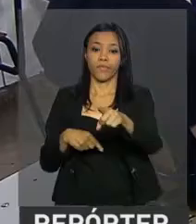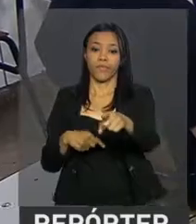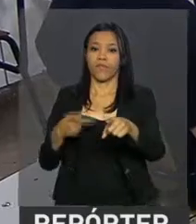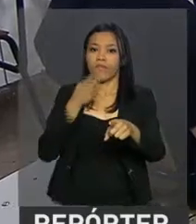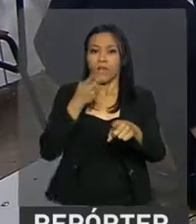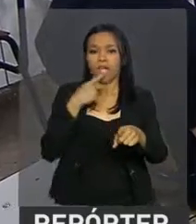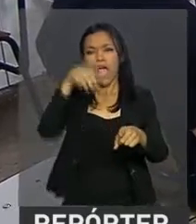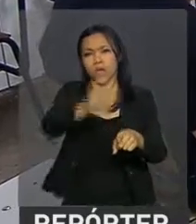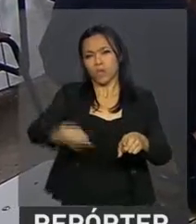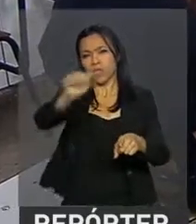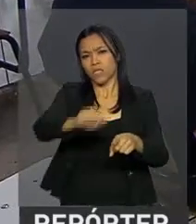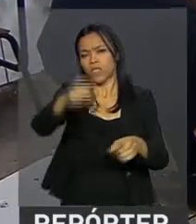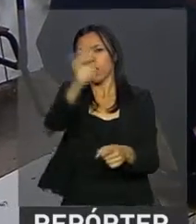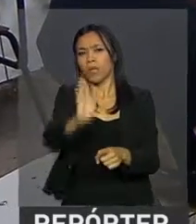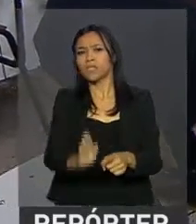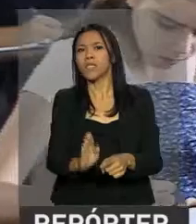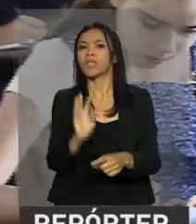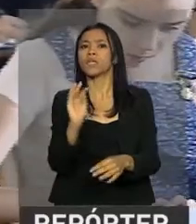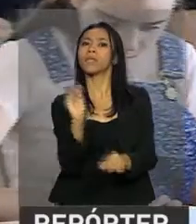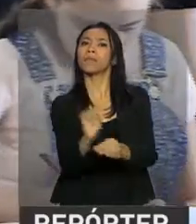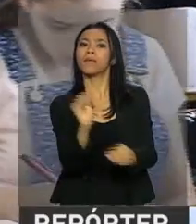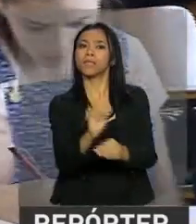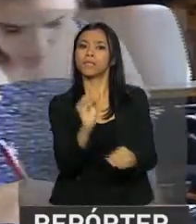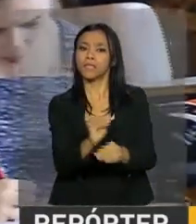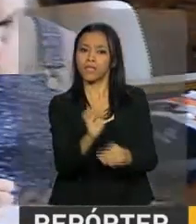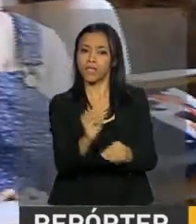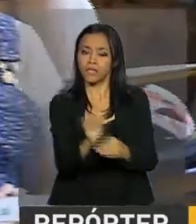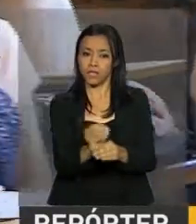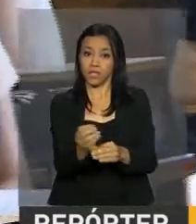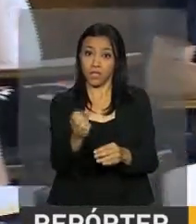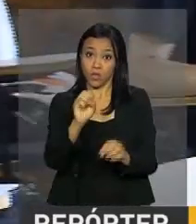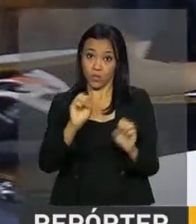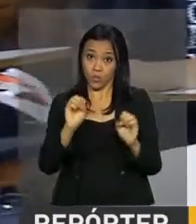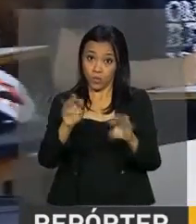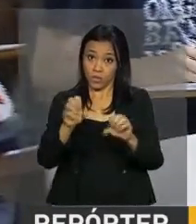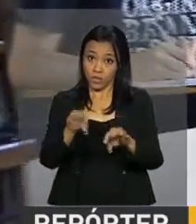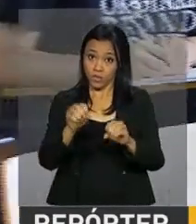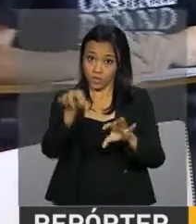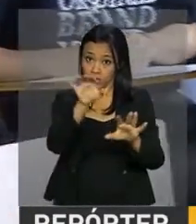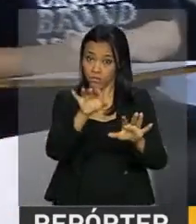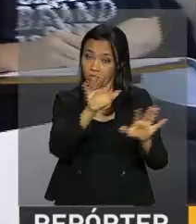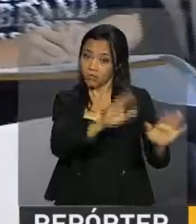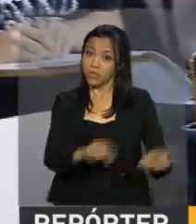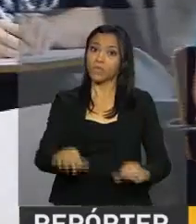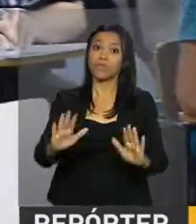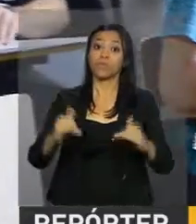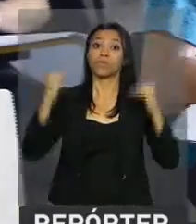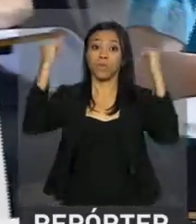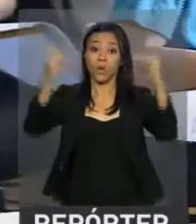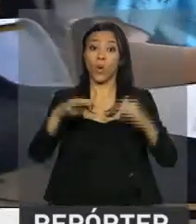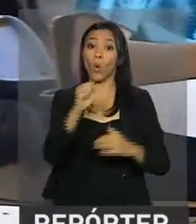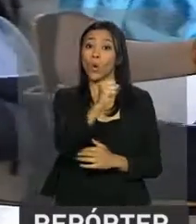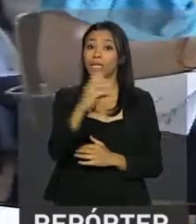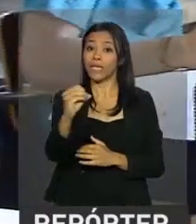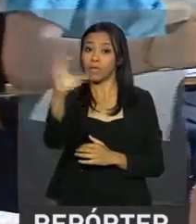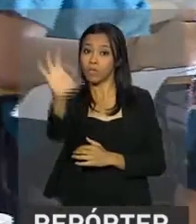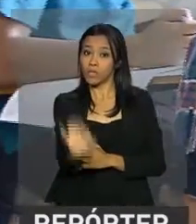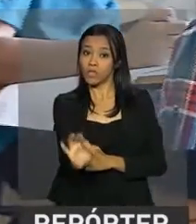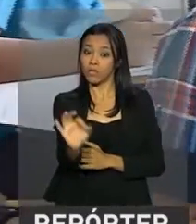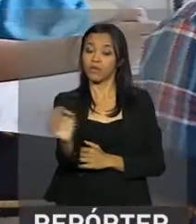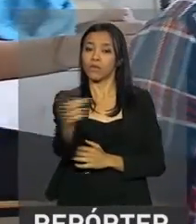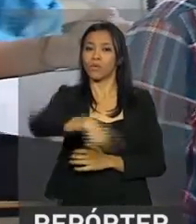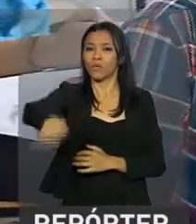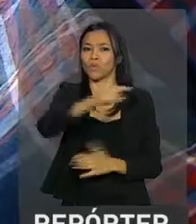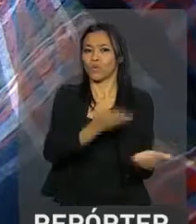de Mantenedoras de Ensino Superior, 83% dos jovens não entram para a universidade. E é para